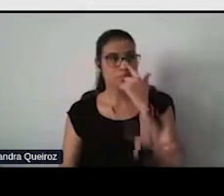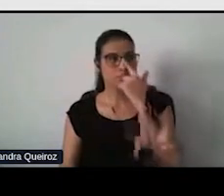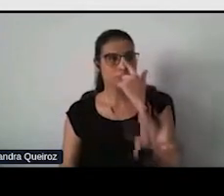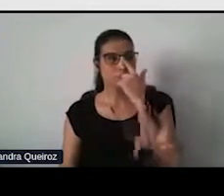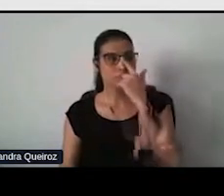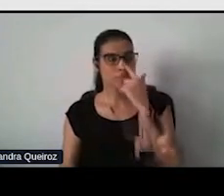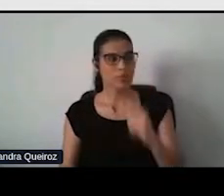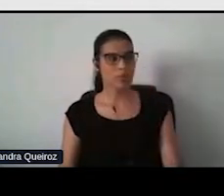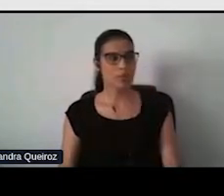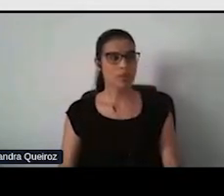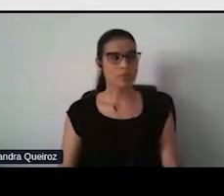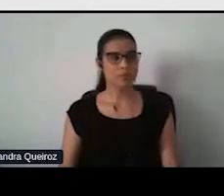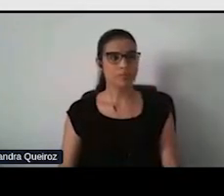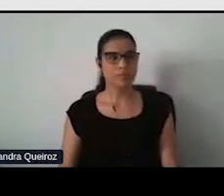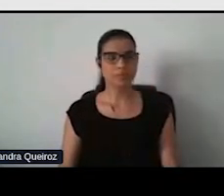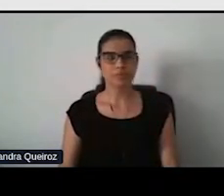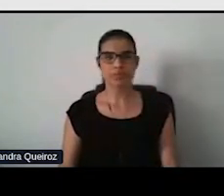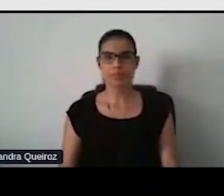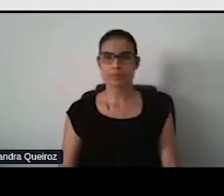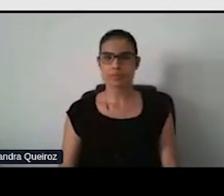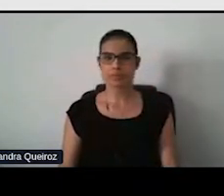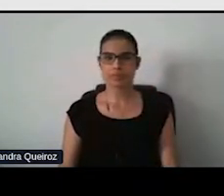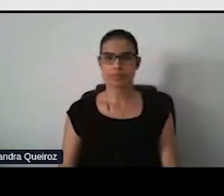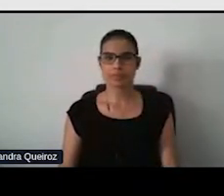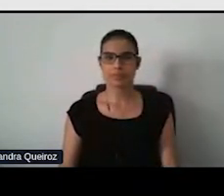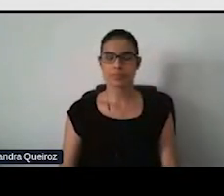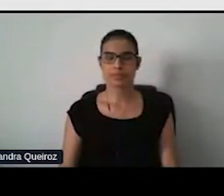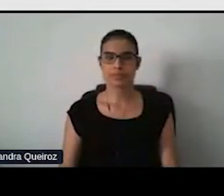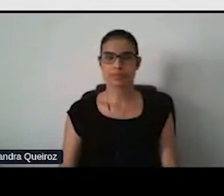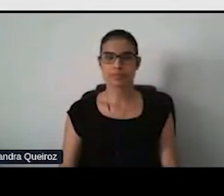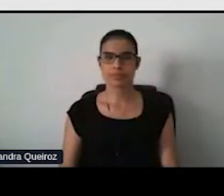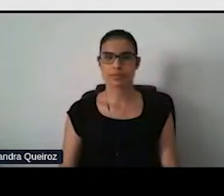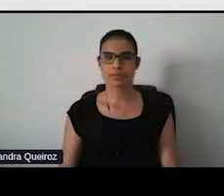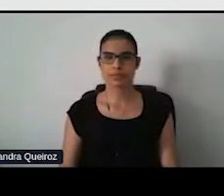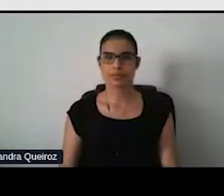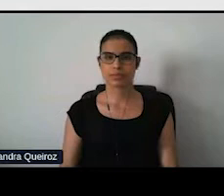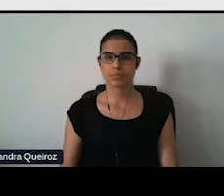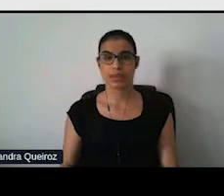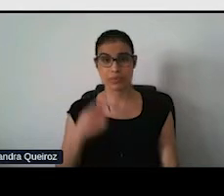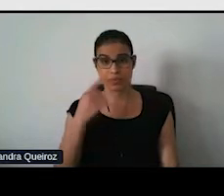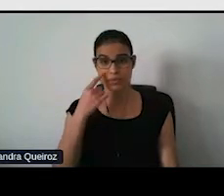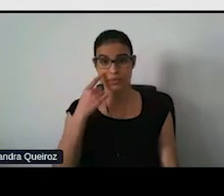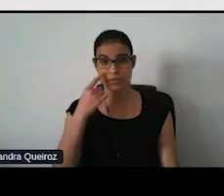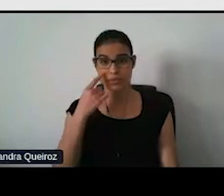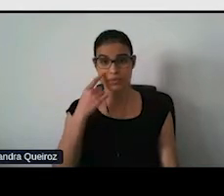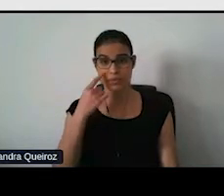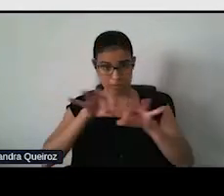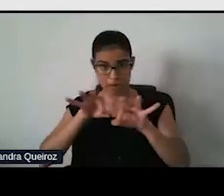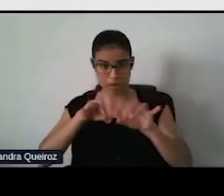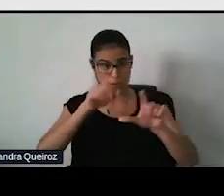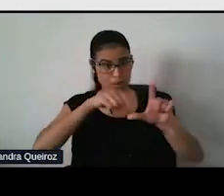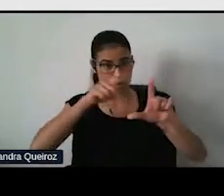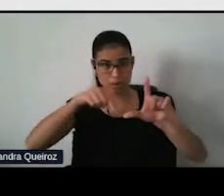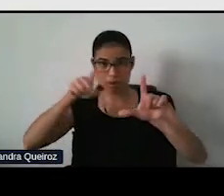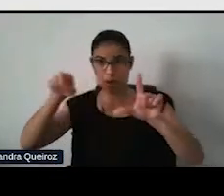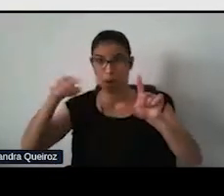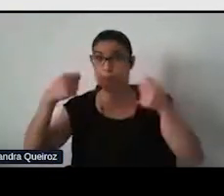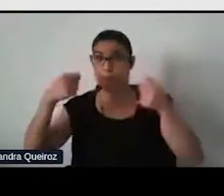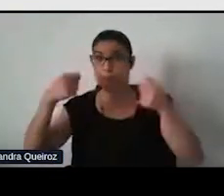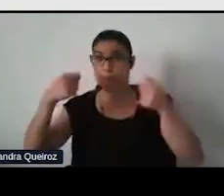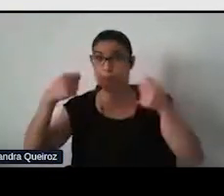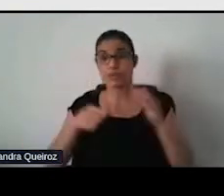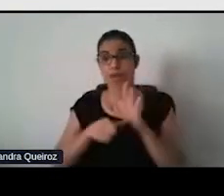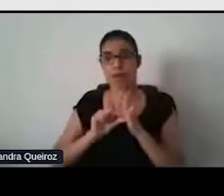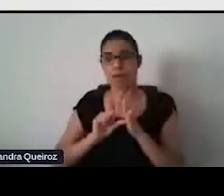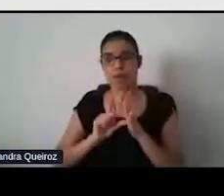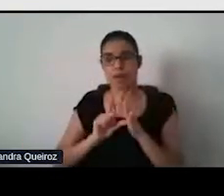Então, é importante a gente entender que é muito mais fácil, quando a gente está desenvolvendo um dashboard, incorporar acessibilidade quando a gente está começando